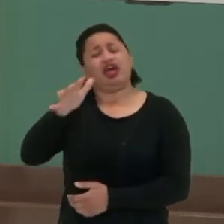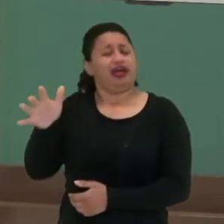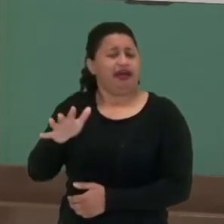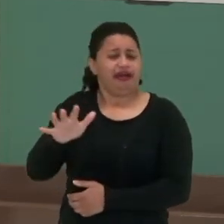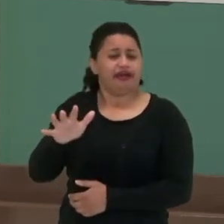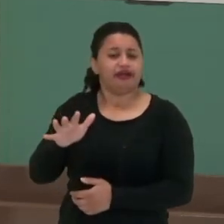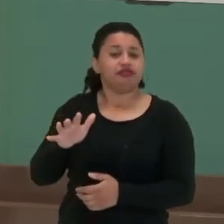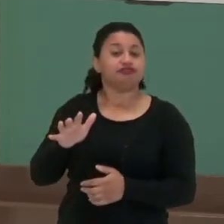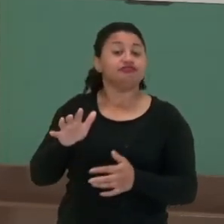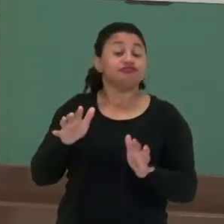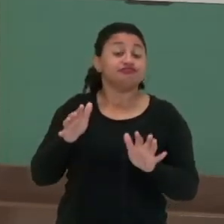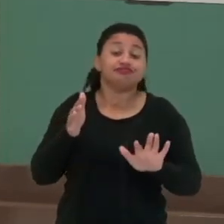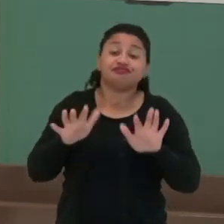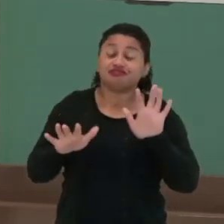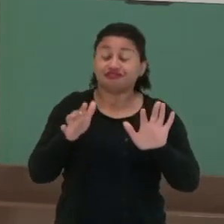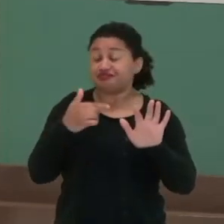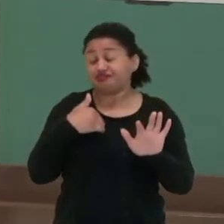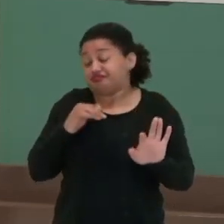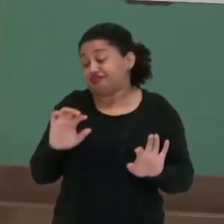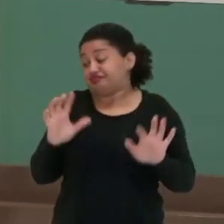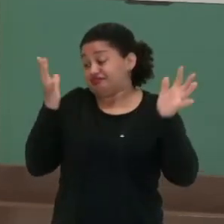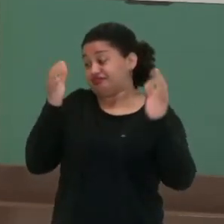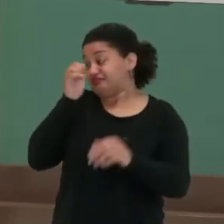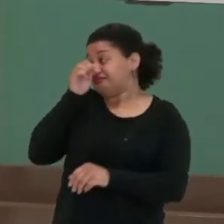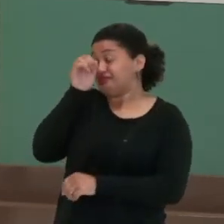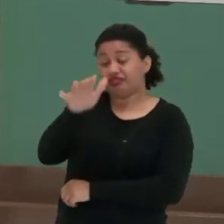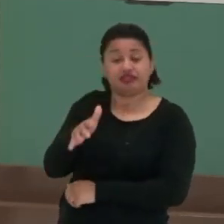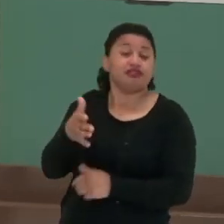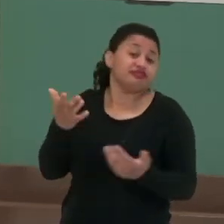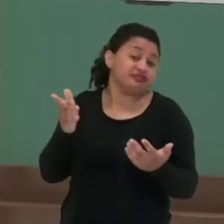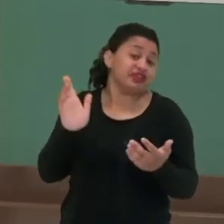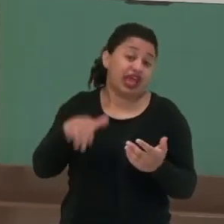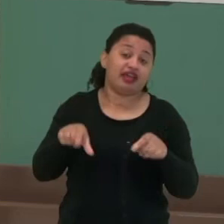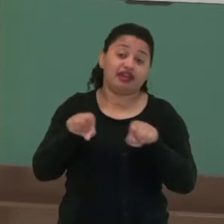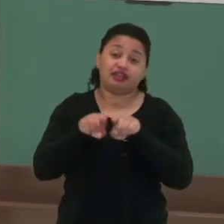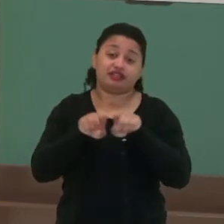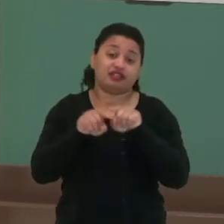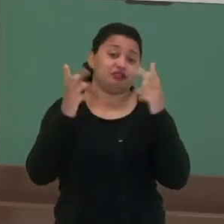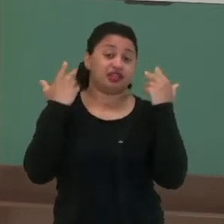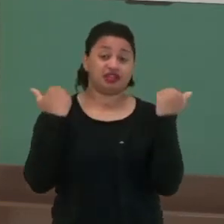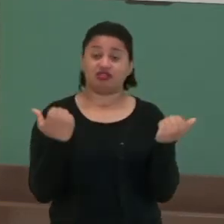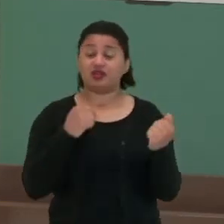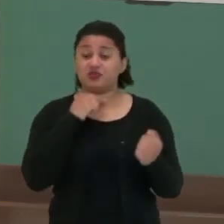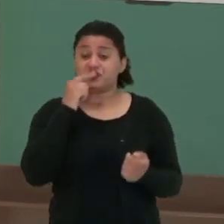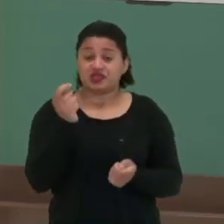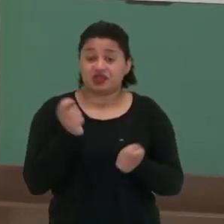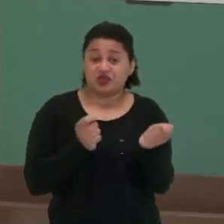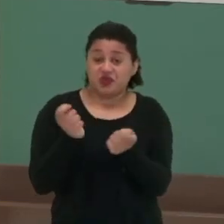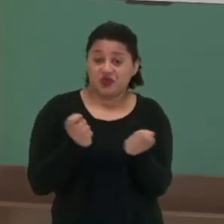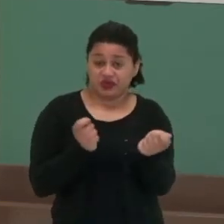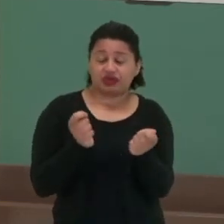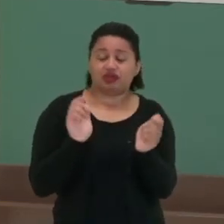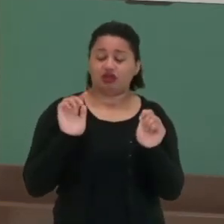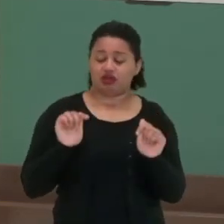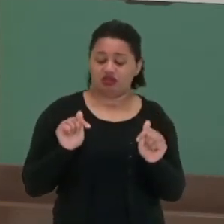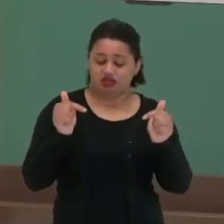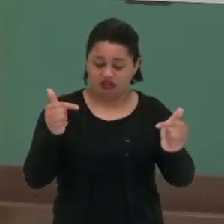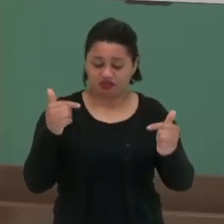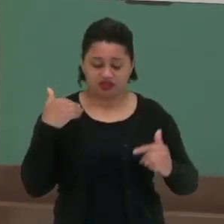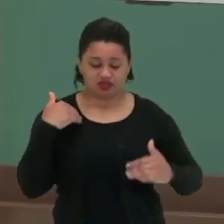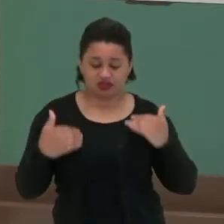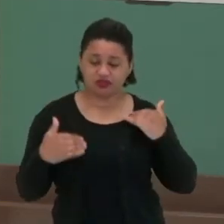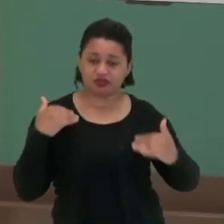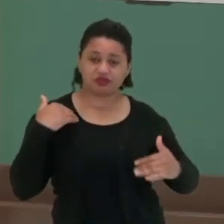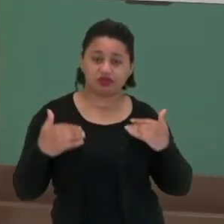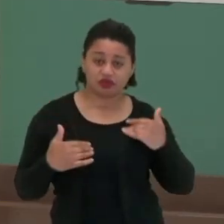Achou! E às vezes nós espirramos. Também é involuntário. Você não controlou. É uma resposta do seu corpo